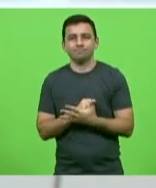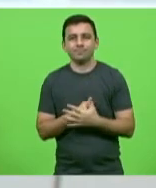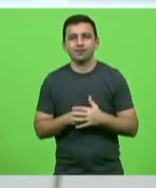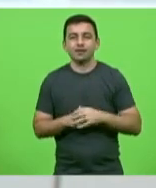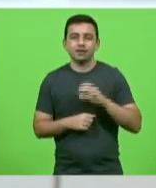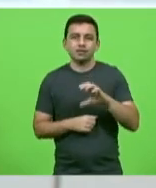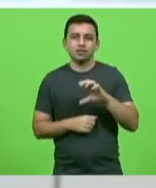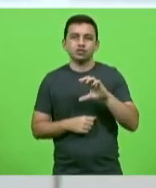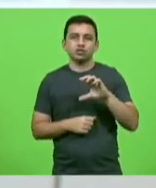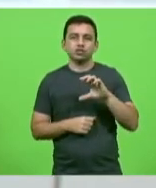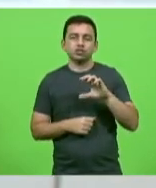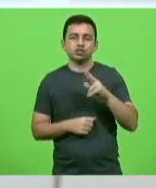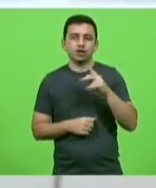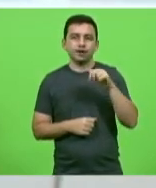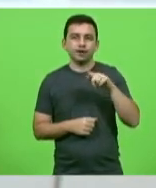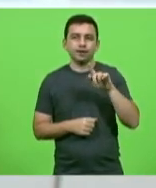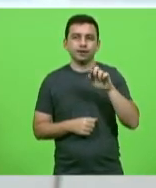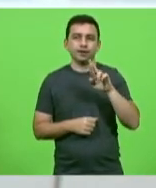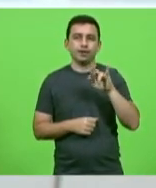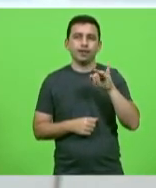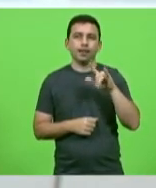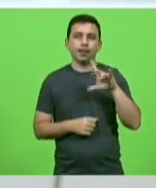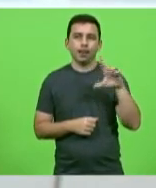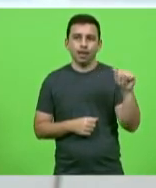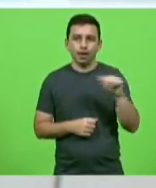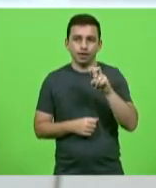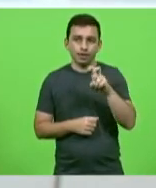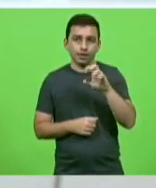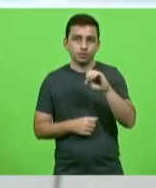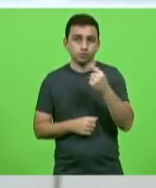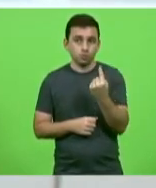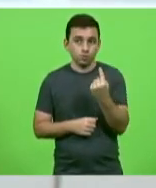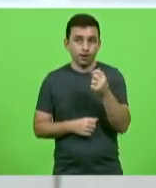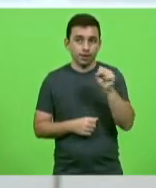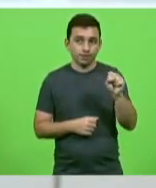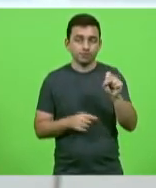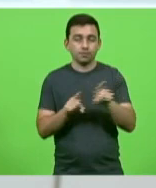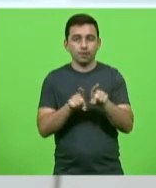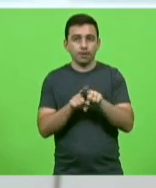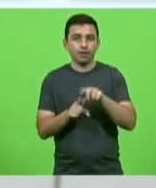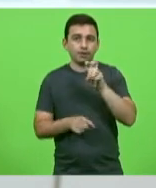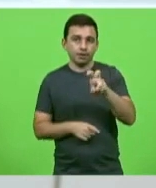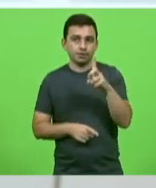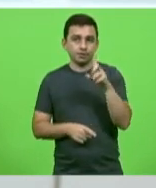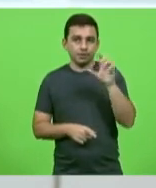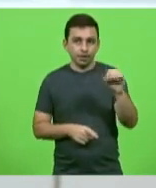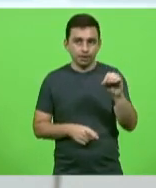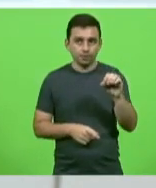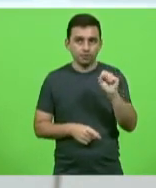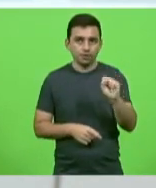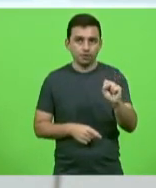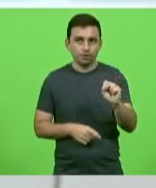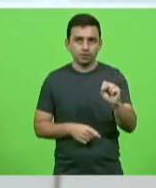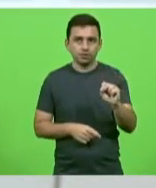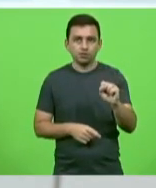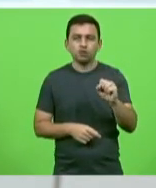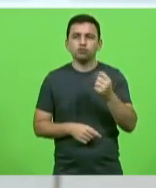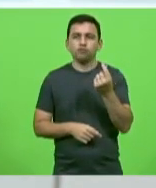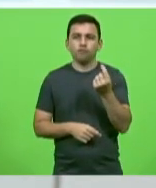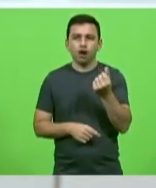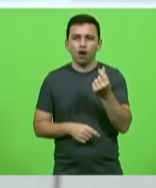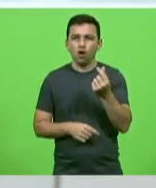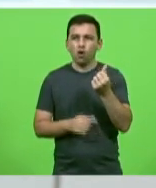xangri-lá 501s E510 s.a. preço superfaturado